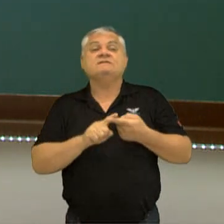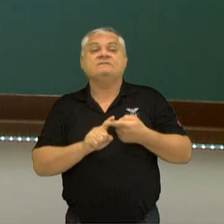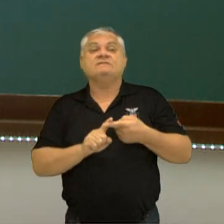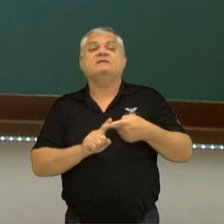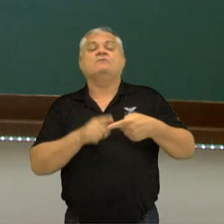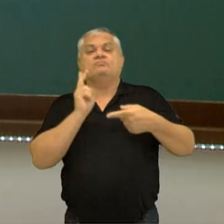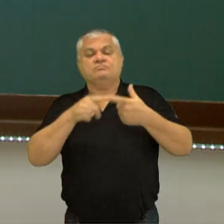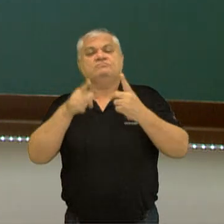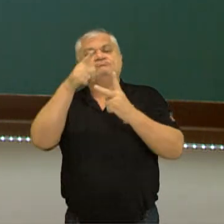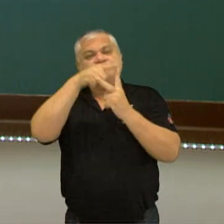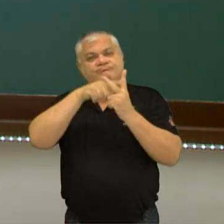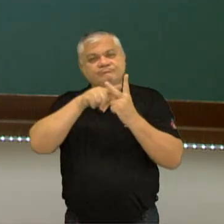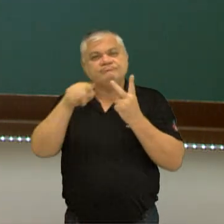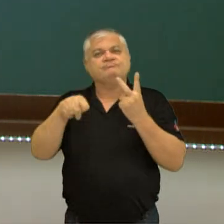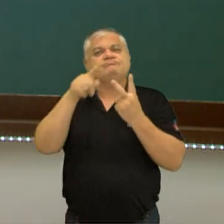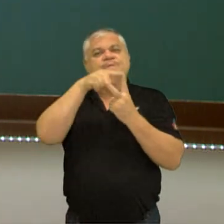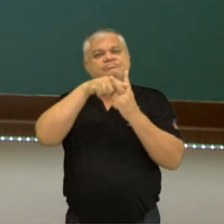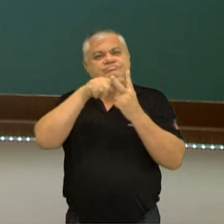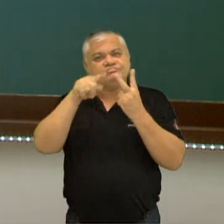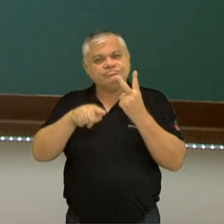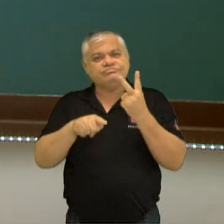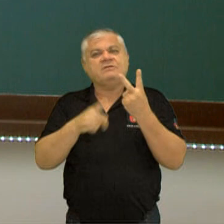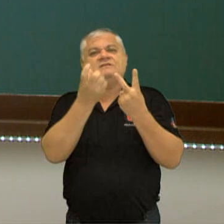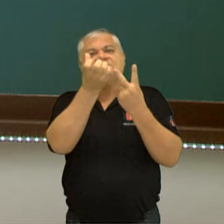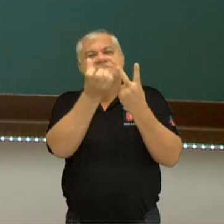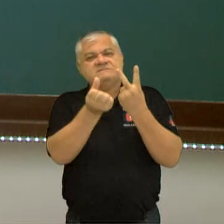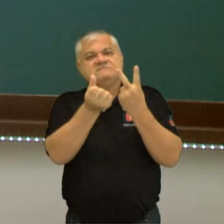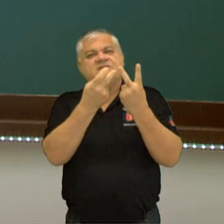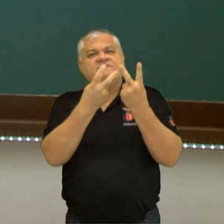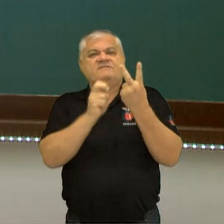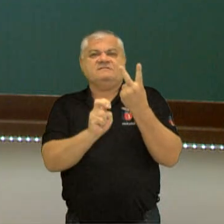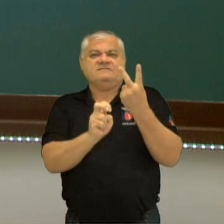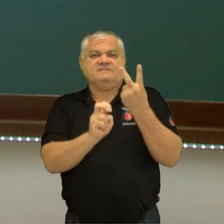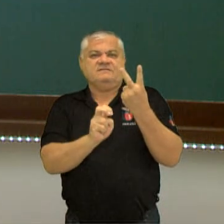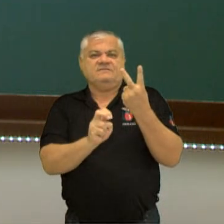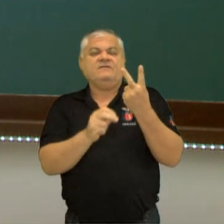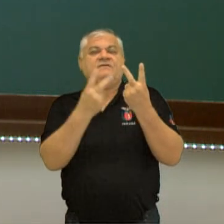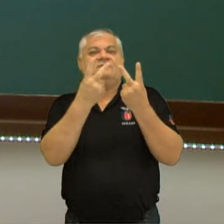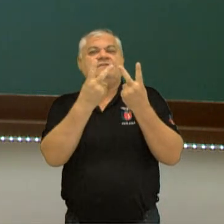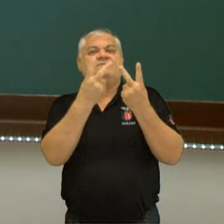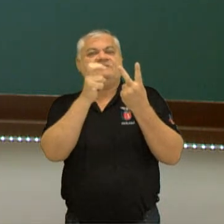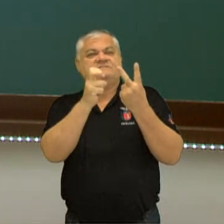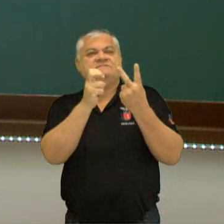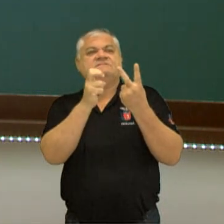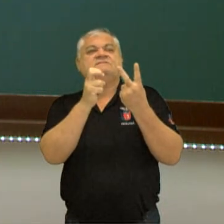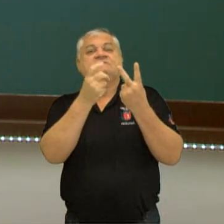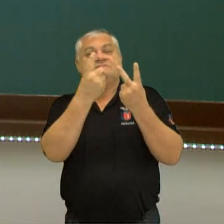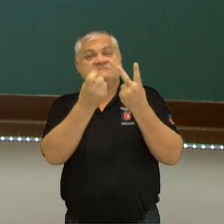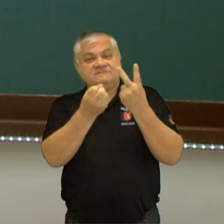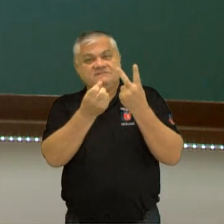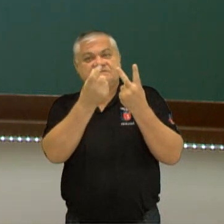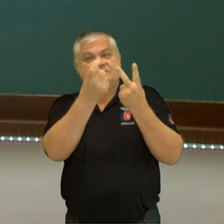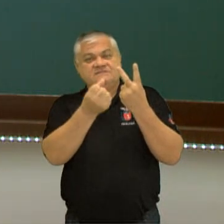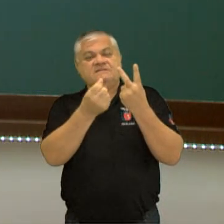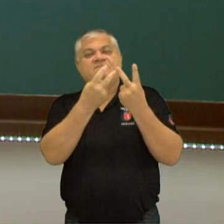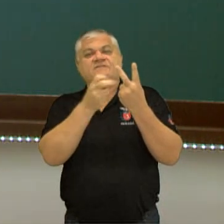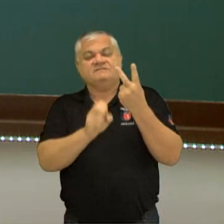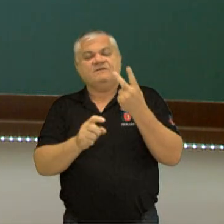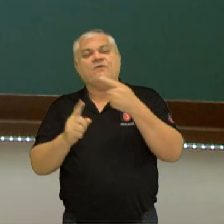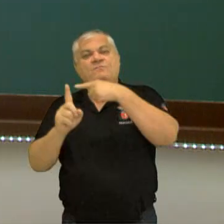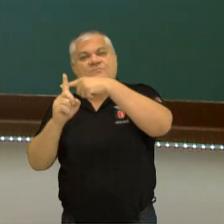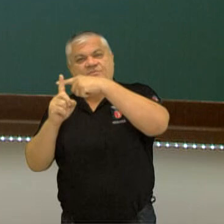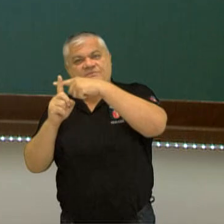o quadrado eu vou passar para outro membro em forma de raiz, e essa raiz, como por ser quadrada, ela admite o valor positivo e também o